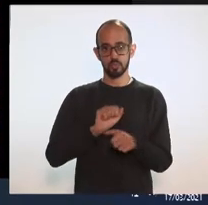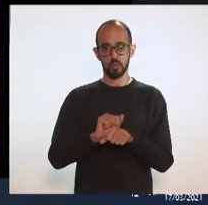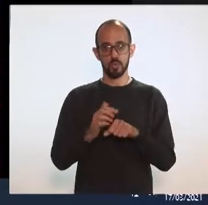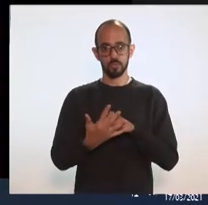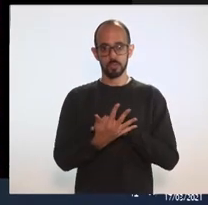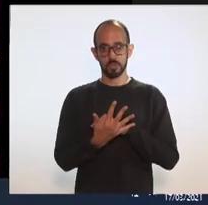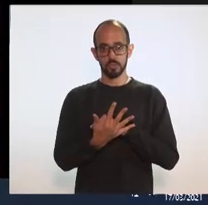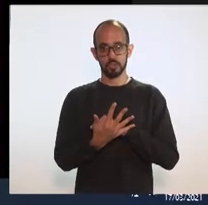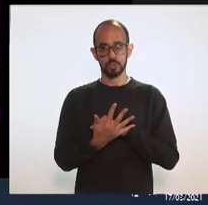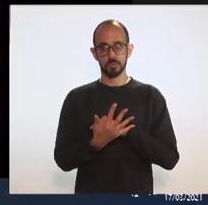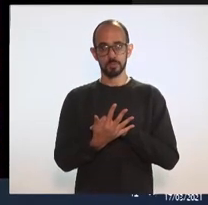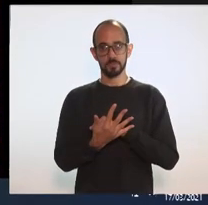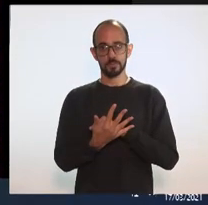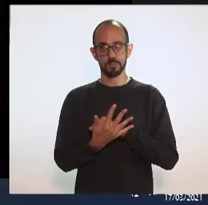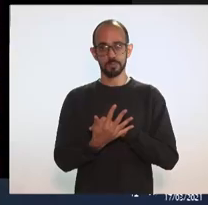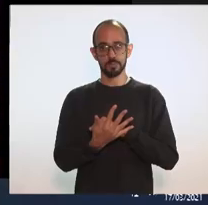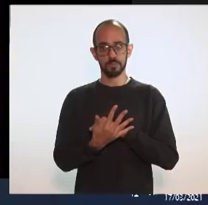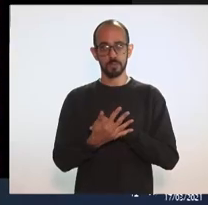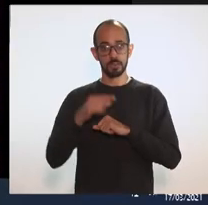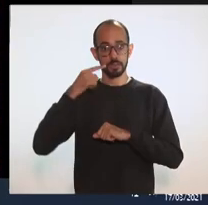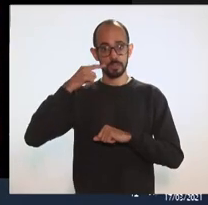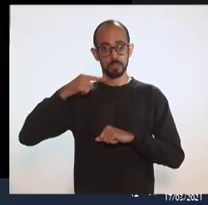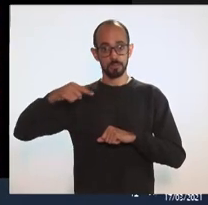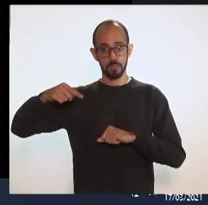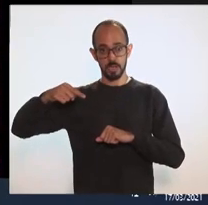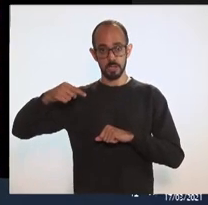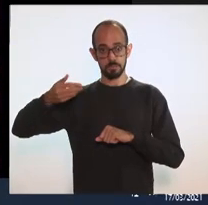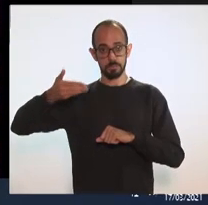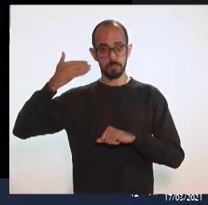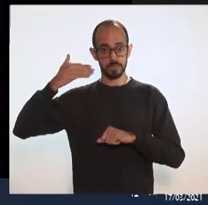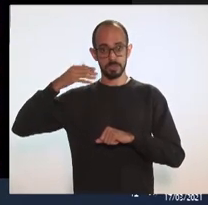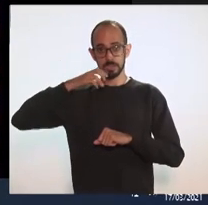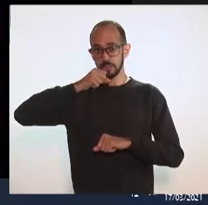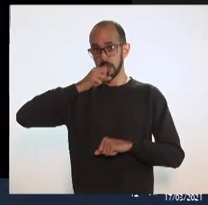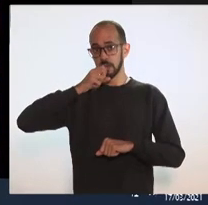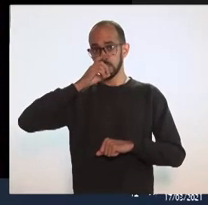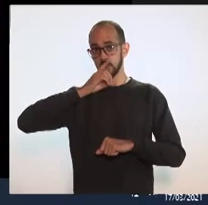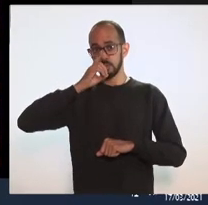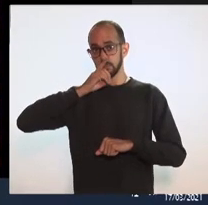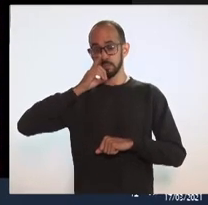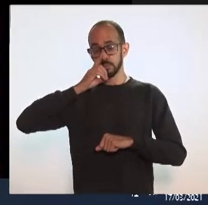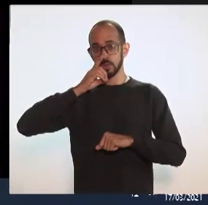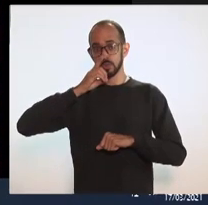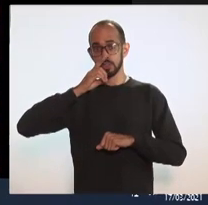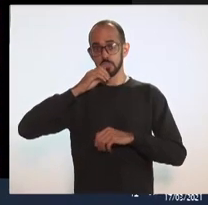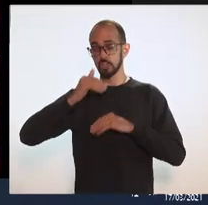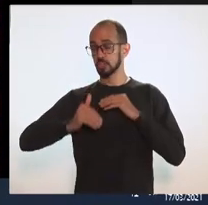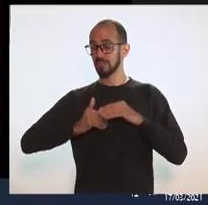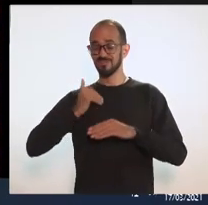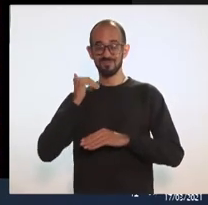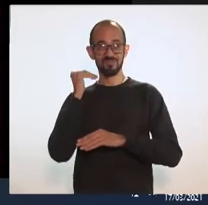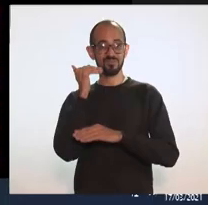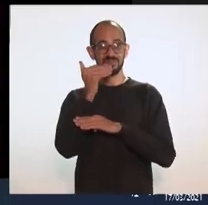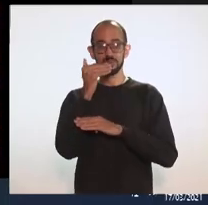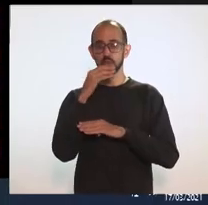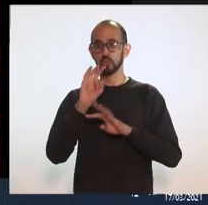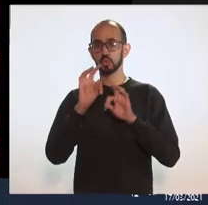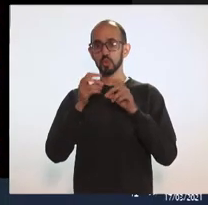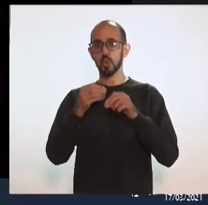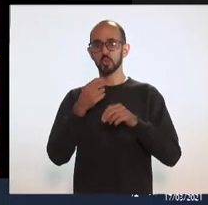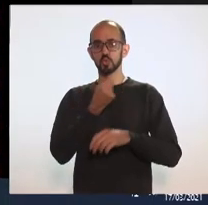a gente teve record de internações de pacientes por pô vídeo no estado do Rio de Janeiro